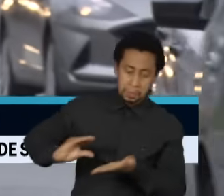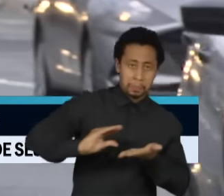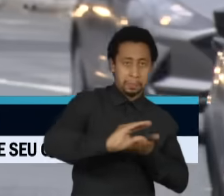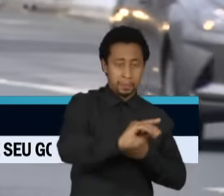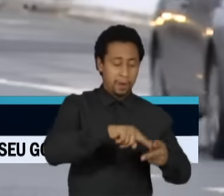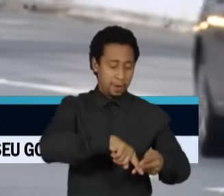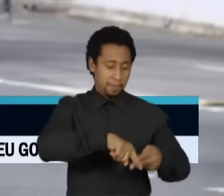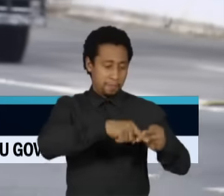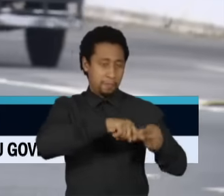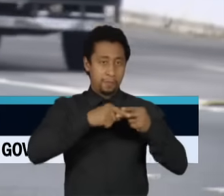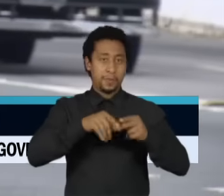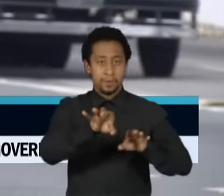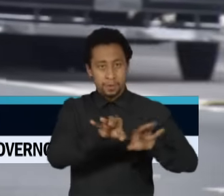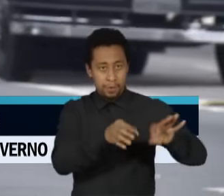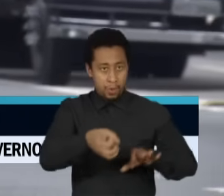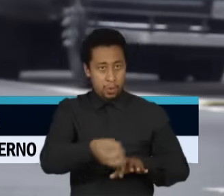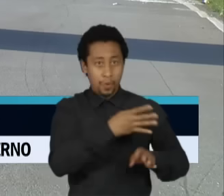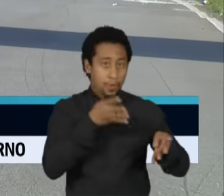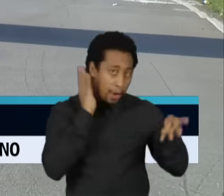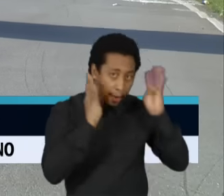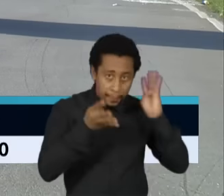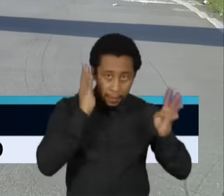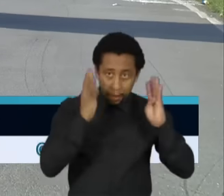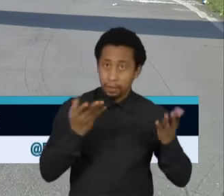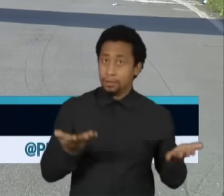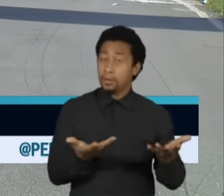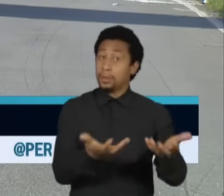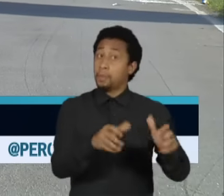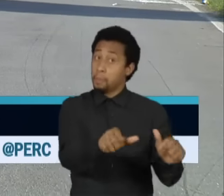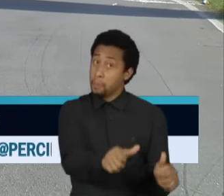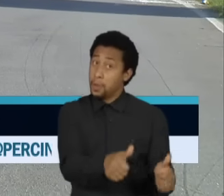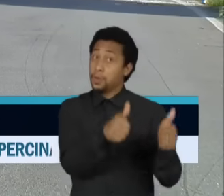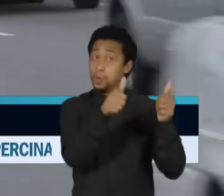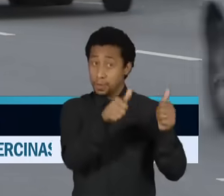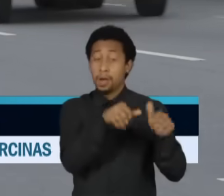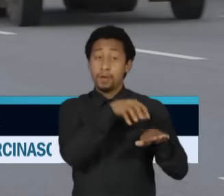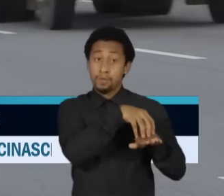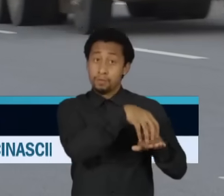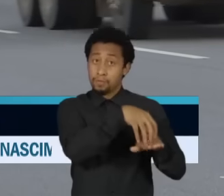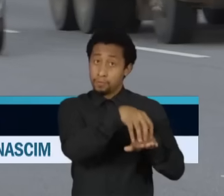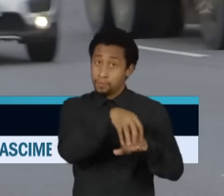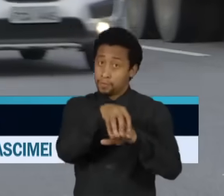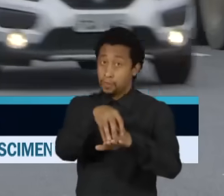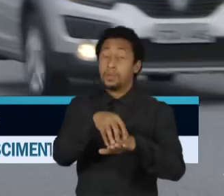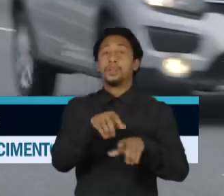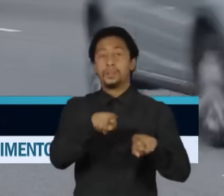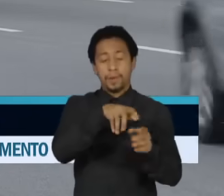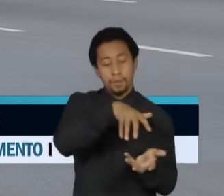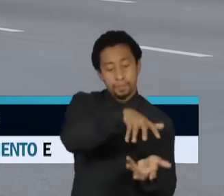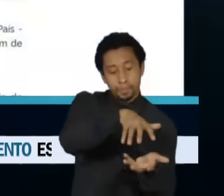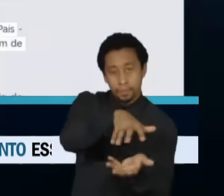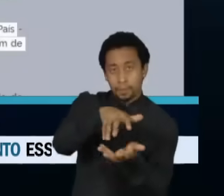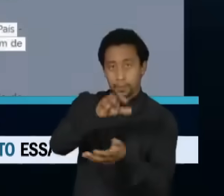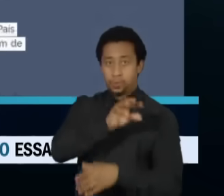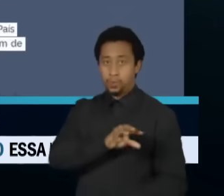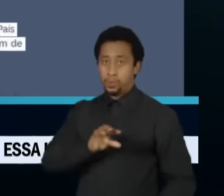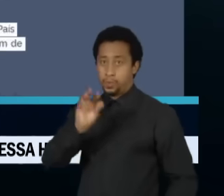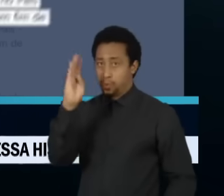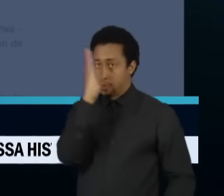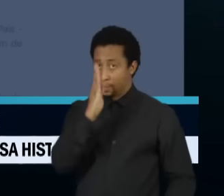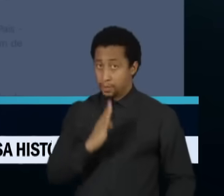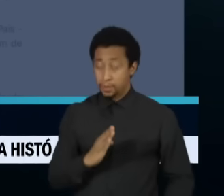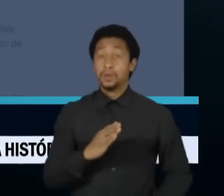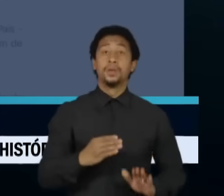a renovação da frota de caminhões e promover melhorias no sistema de transporte e distribuição de cargas no país, a medida